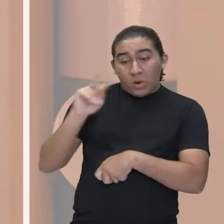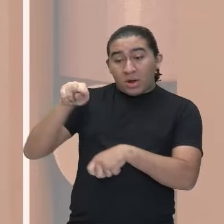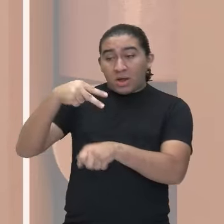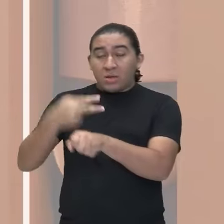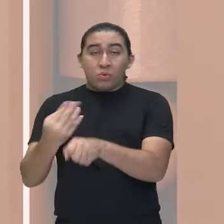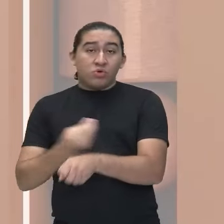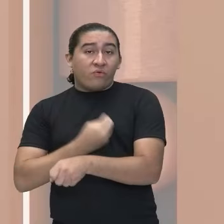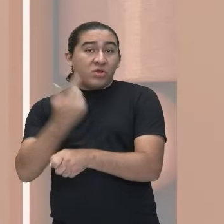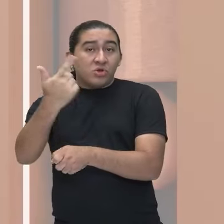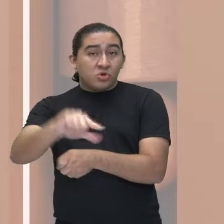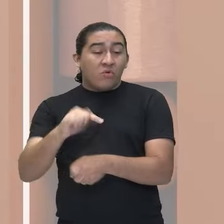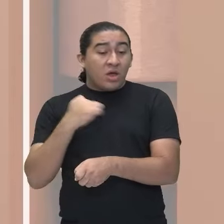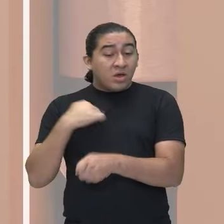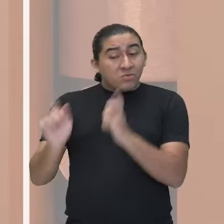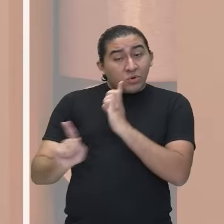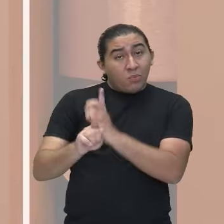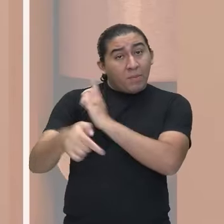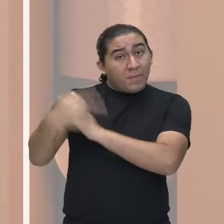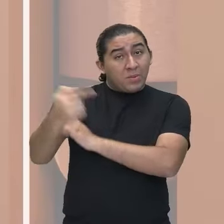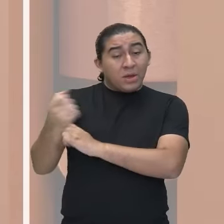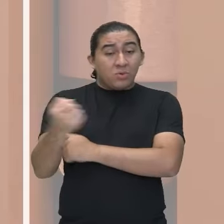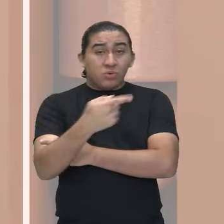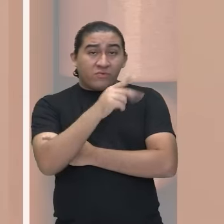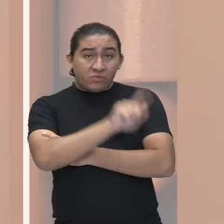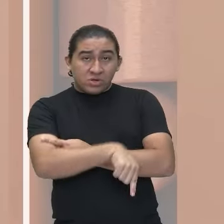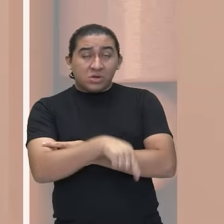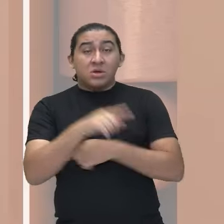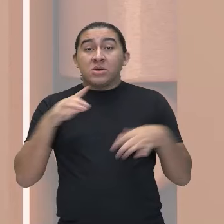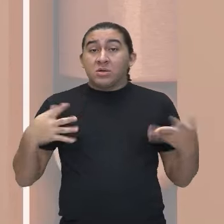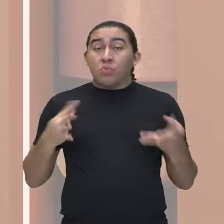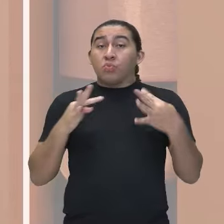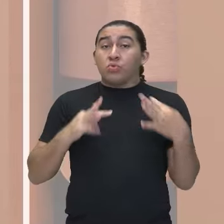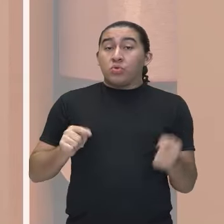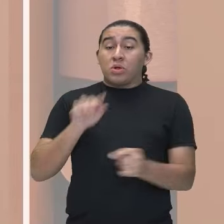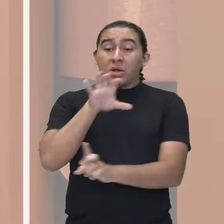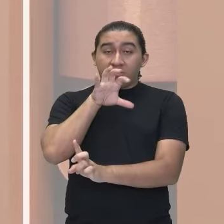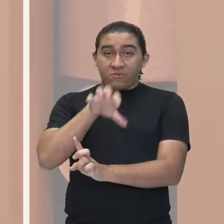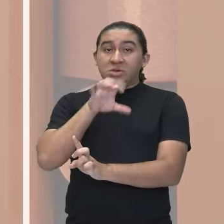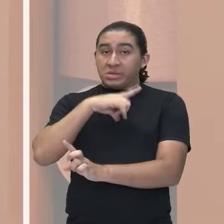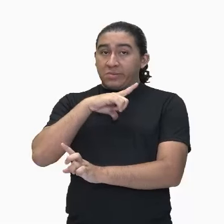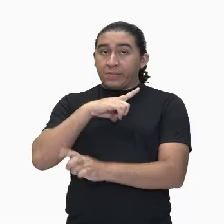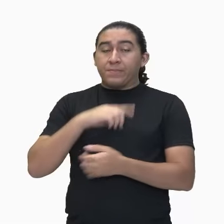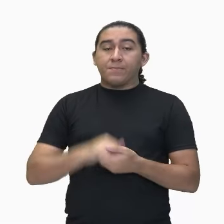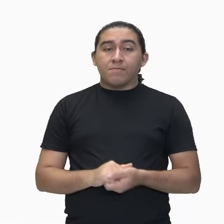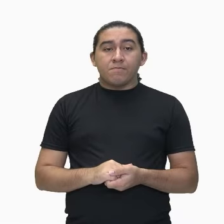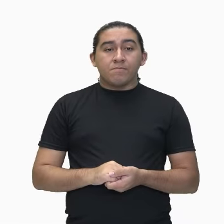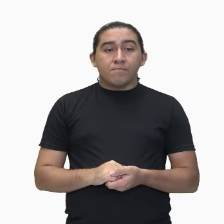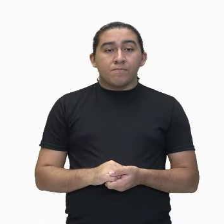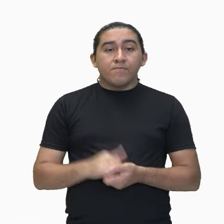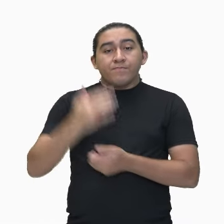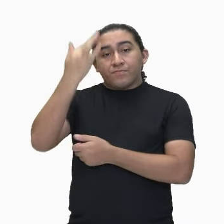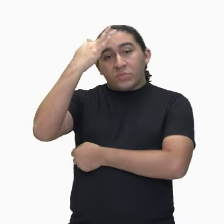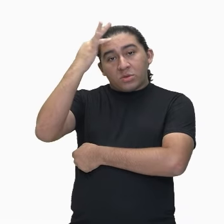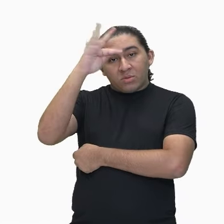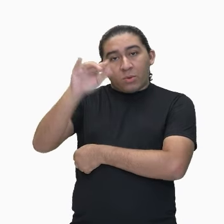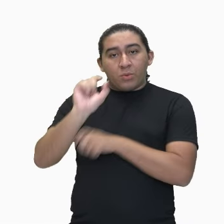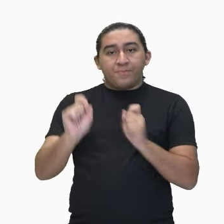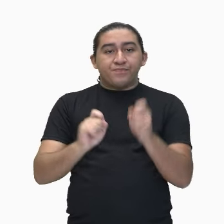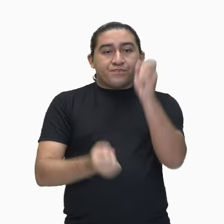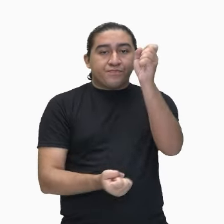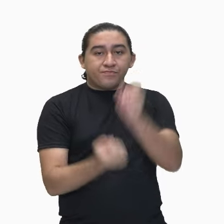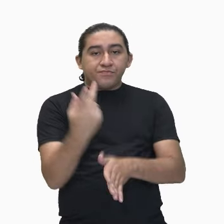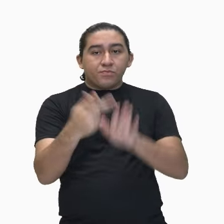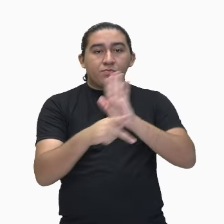descobrir primeiro do que vocês. Então, toda essa influência aí. Tá bom? Então a filosofia ela teria nascido o